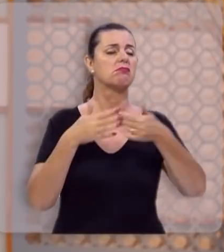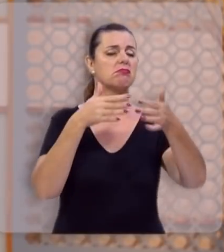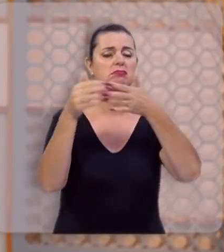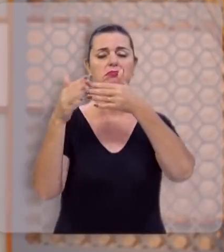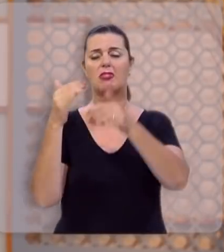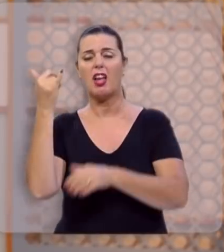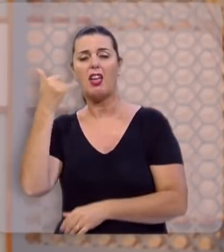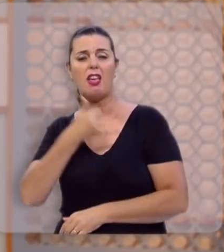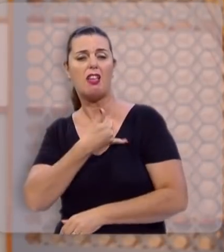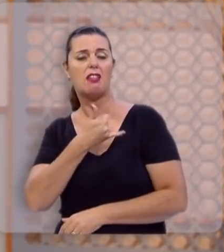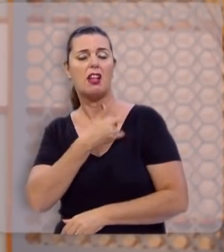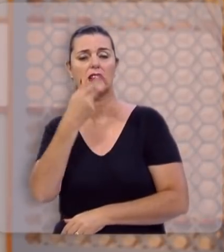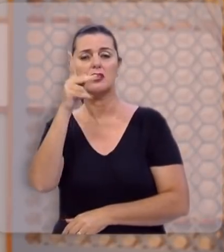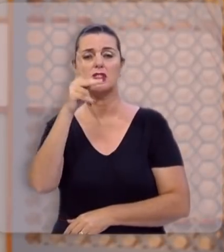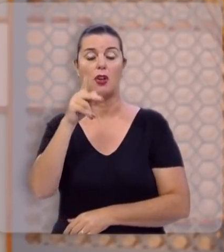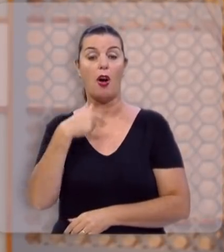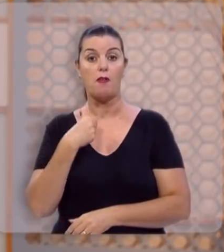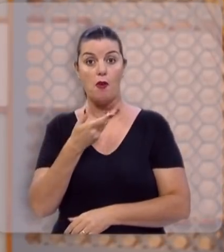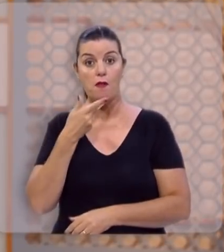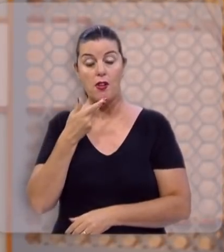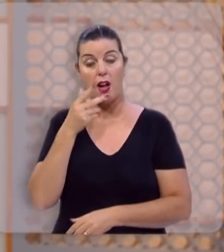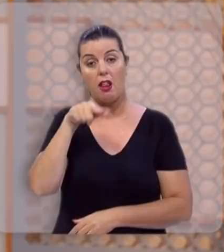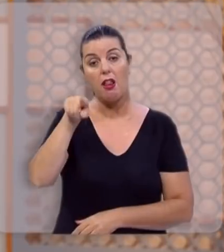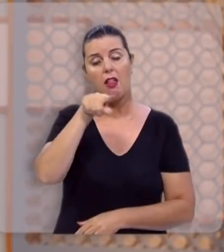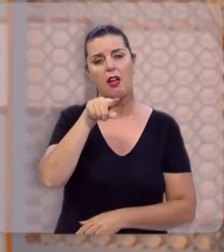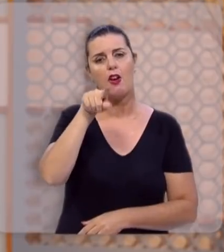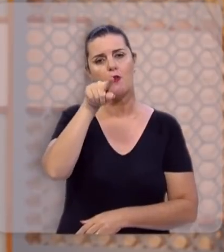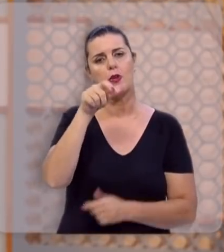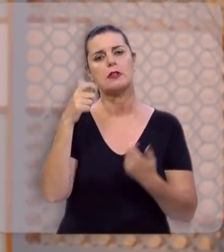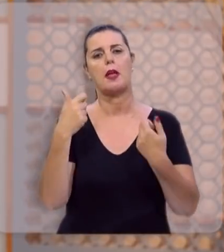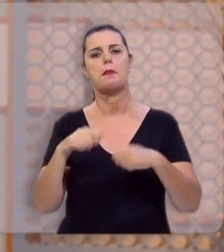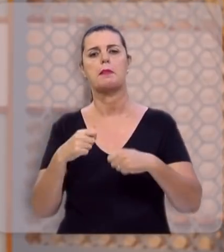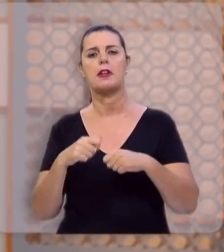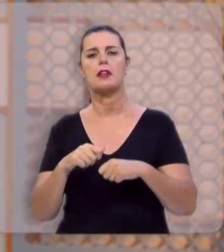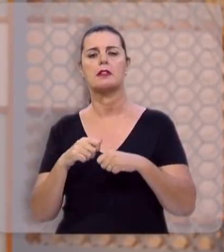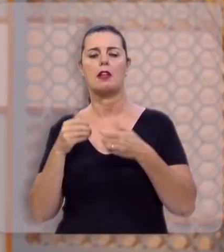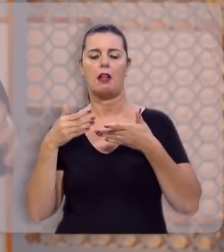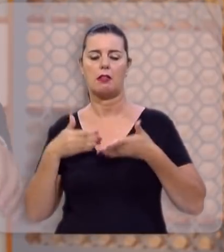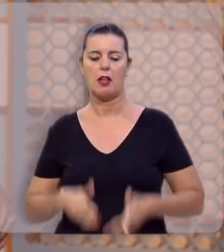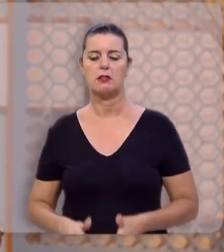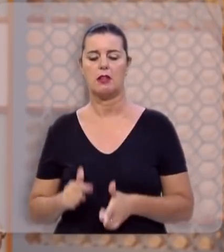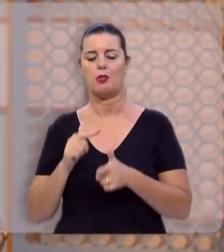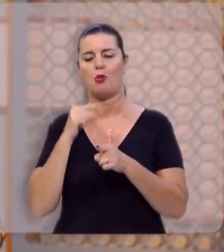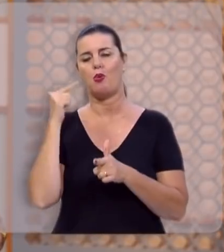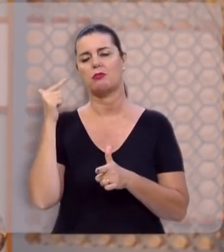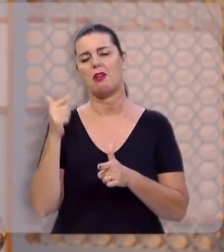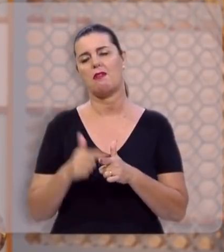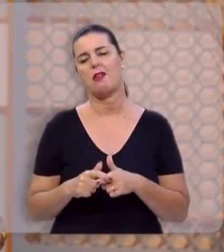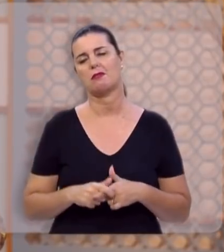que você tem. Eu quero lhe dizer, você precisa nascer de novo.